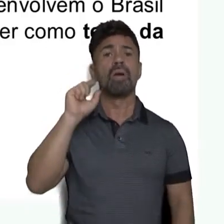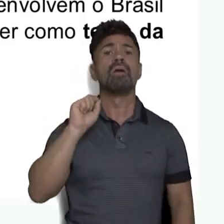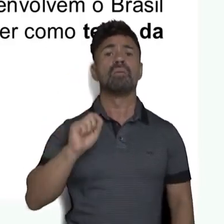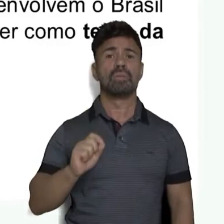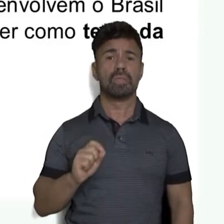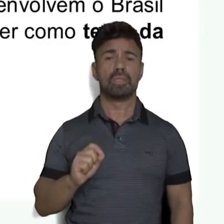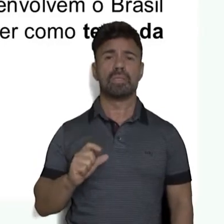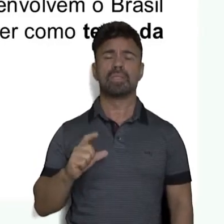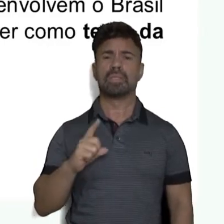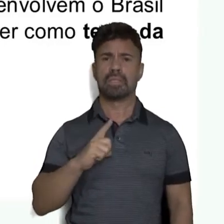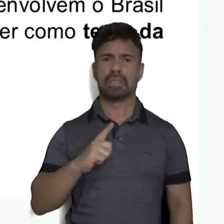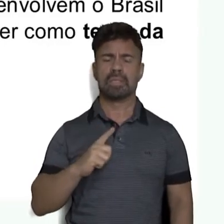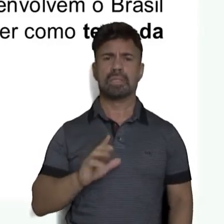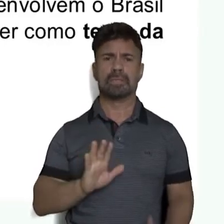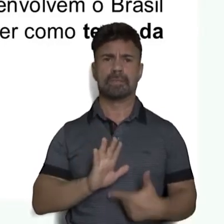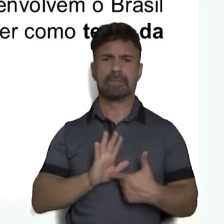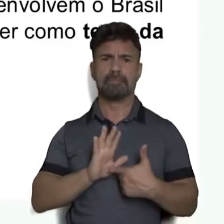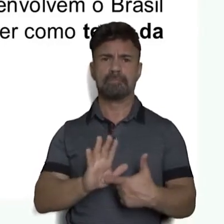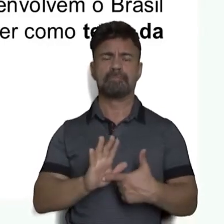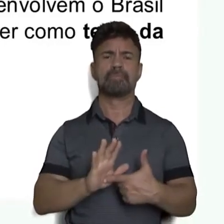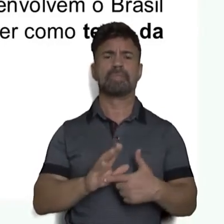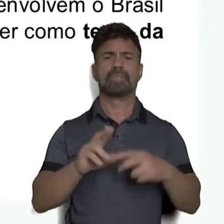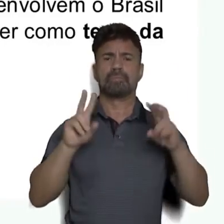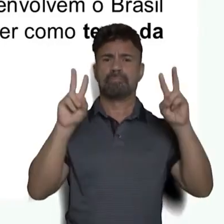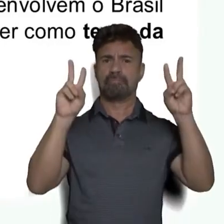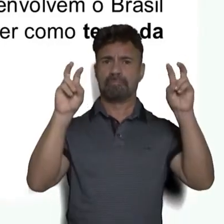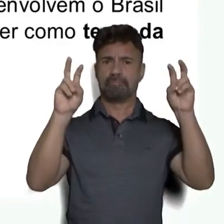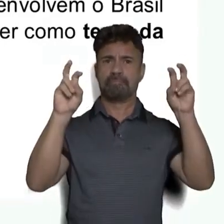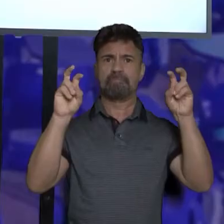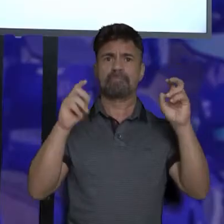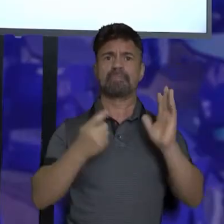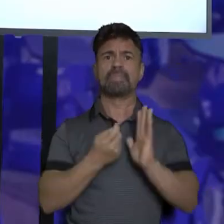enfrenta, costumam aparecer como tema da redação.